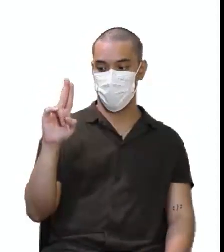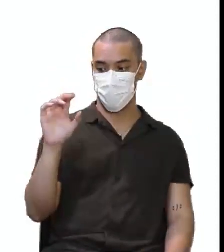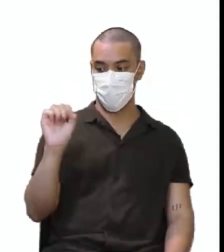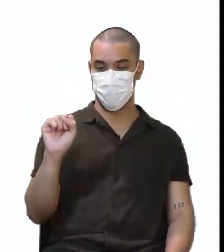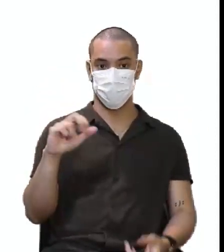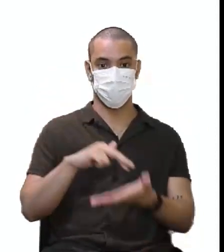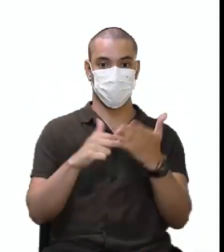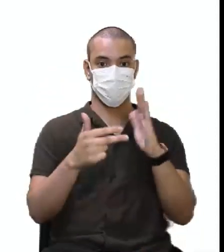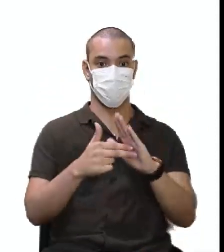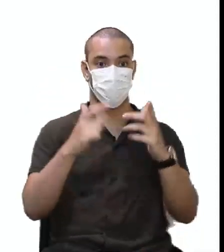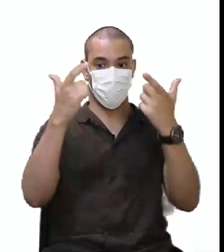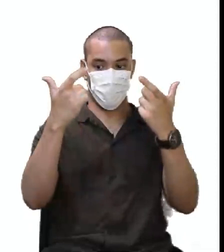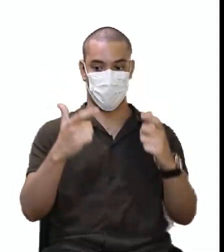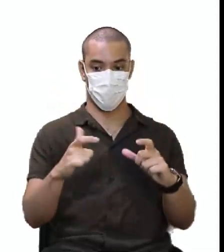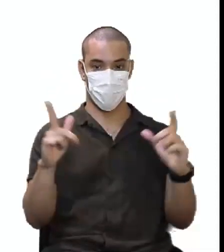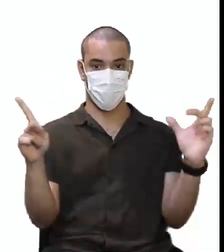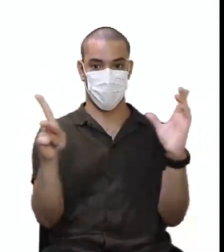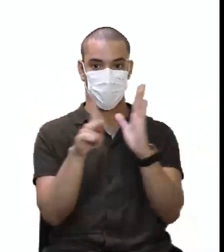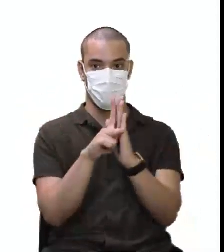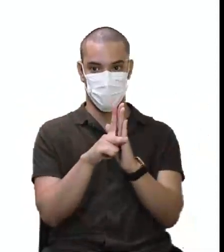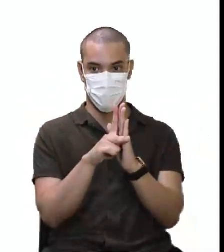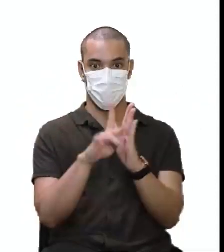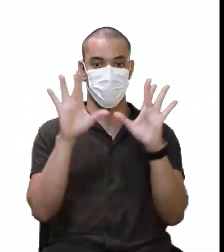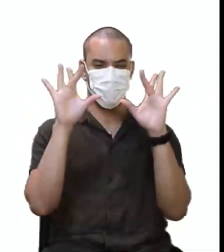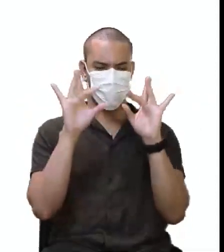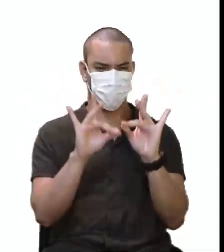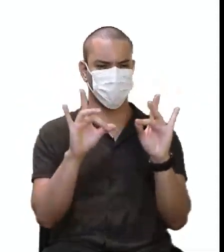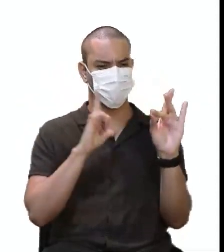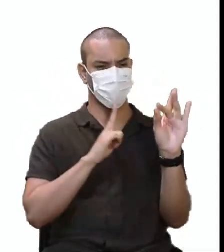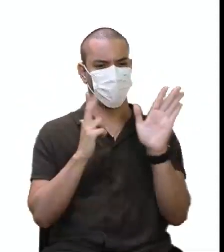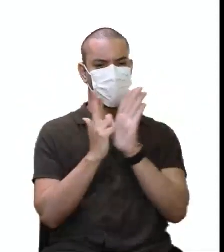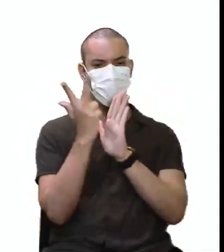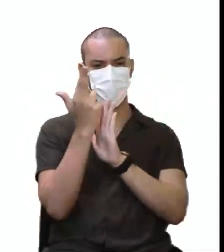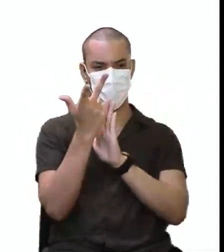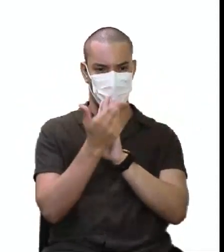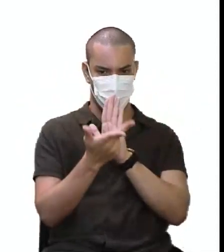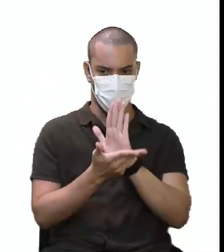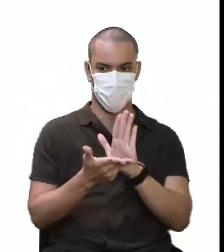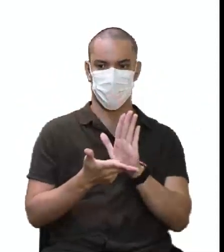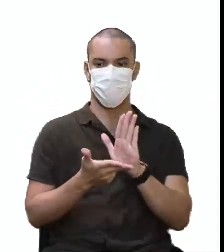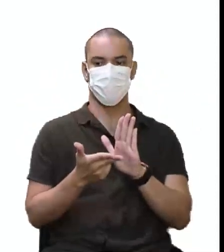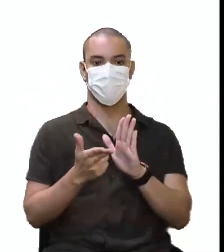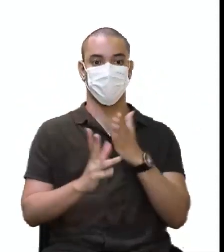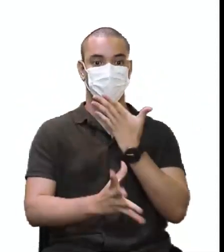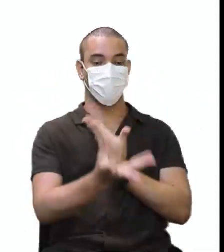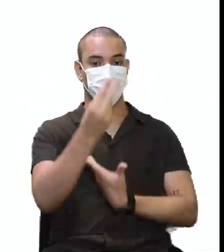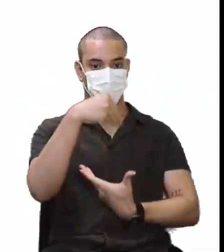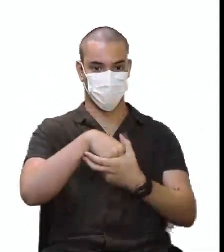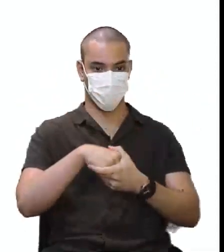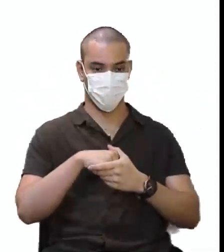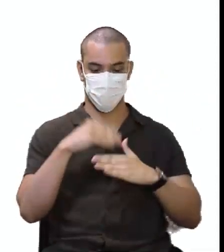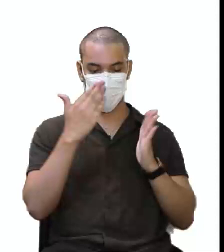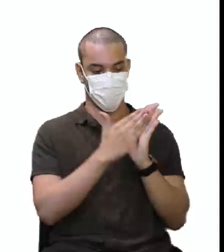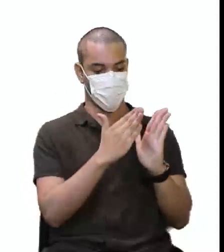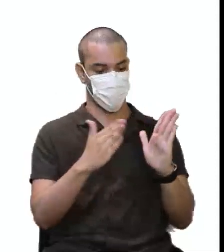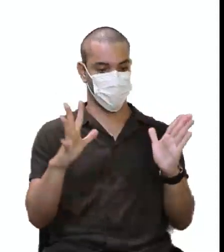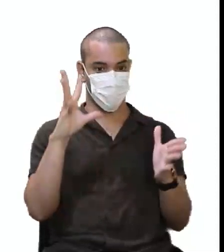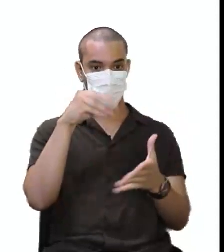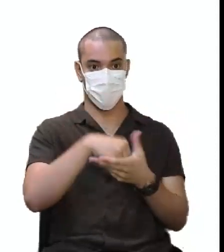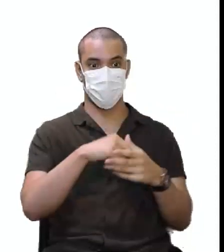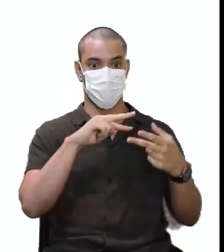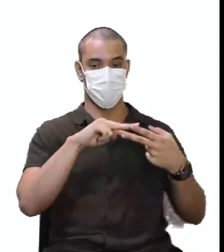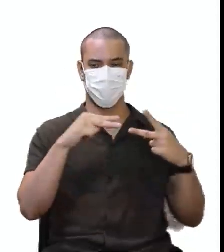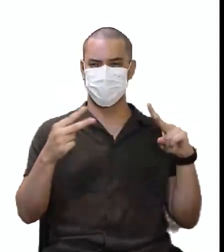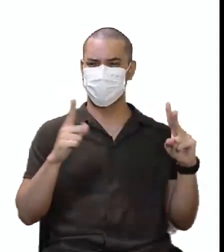o local onde eles estão posicionados. A gente vai ter vários aqui, gente. Dentro da sequência do DNA, você